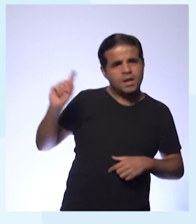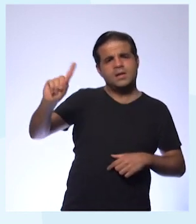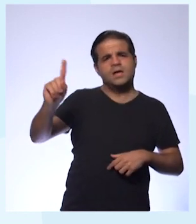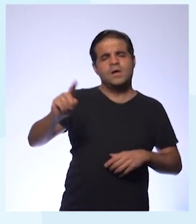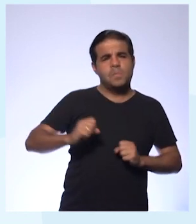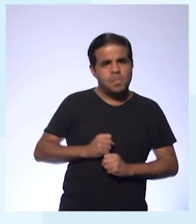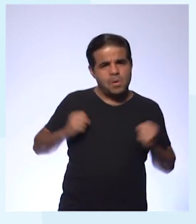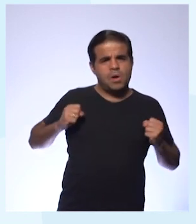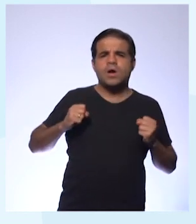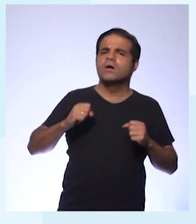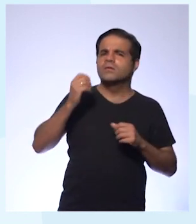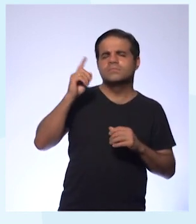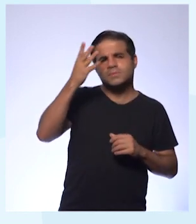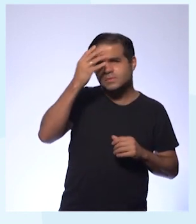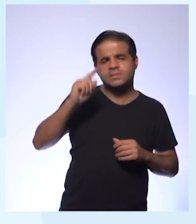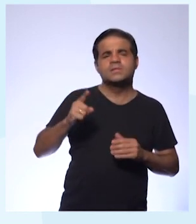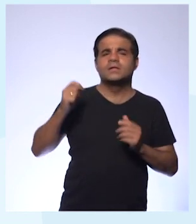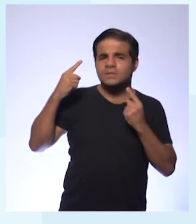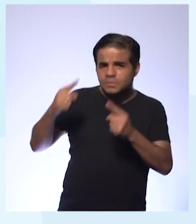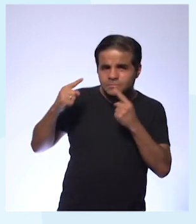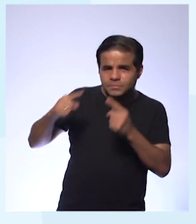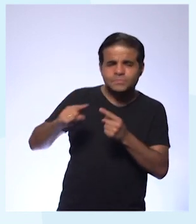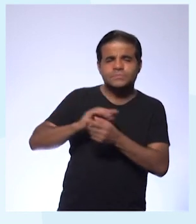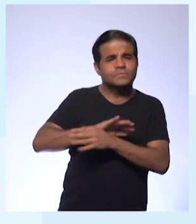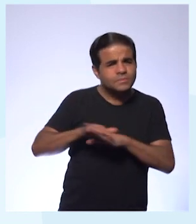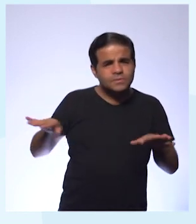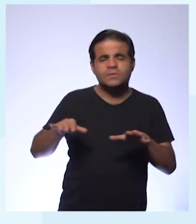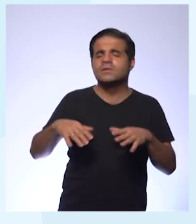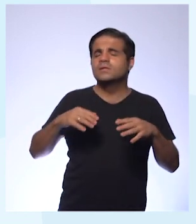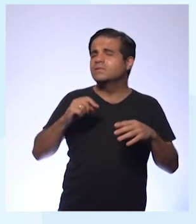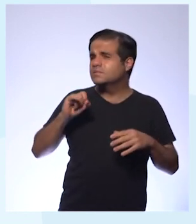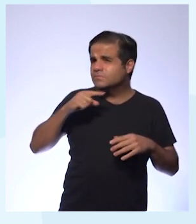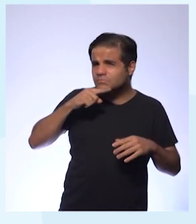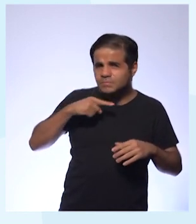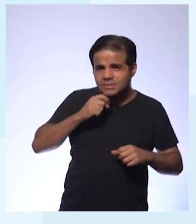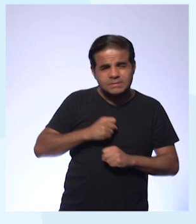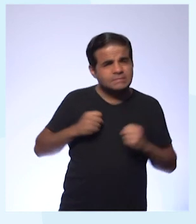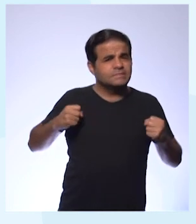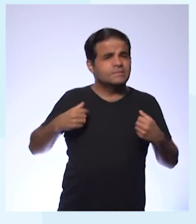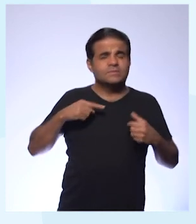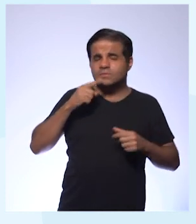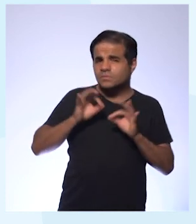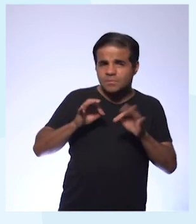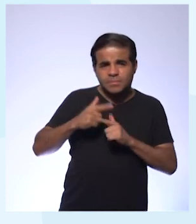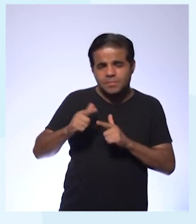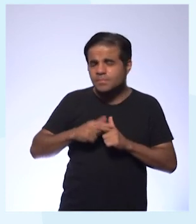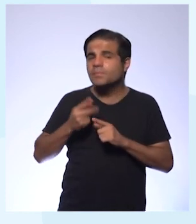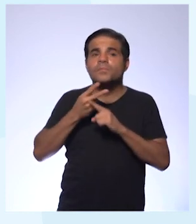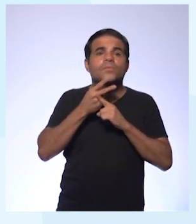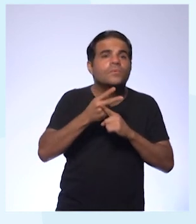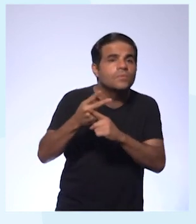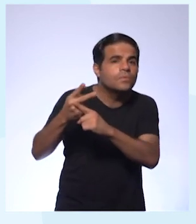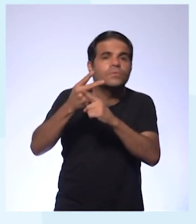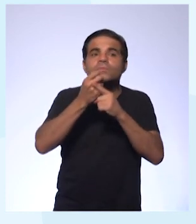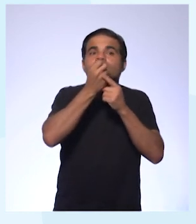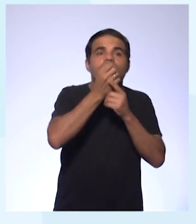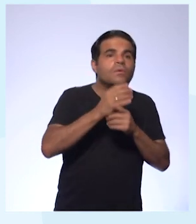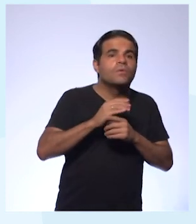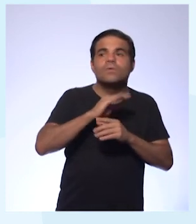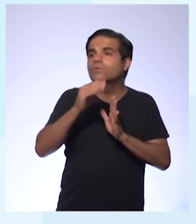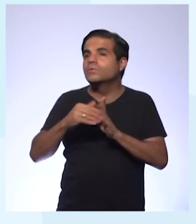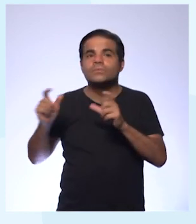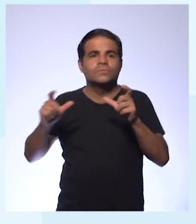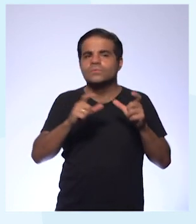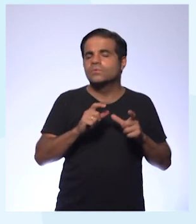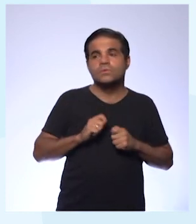bomba, mas antes faça algo para combatê-la, mesmo que você se sinta incapaz de resolver esse problema. Procure o que há de bom em tudo e em todos.